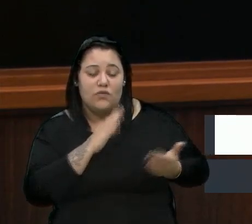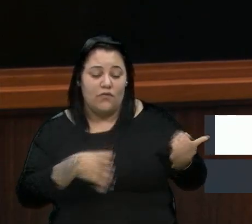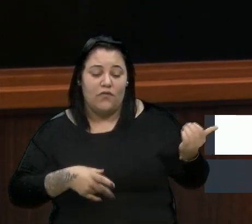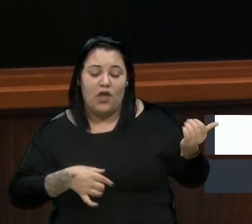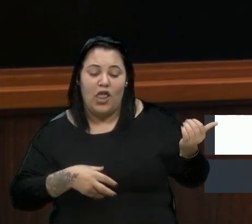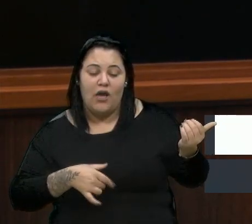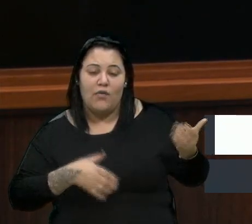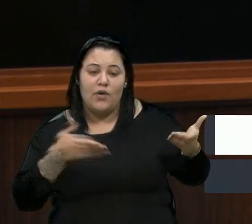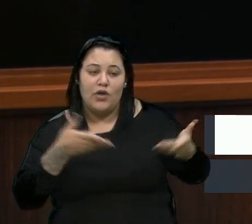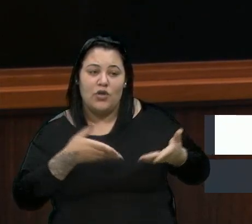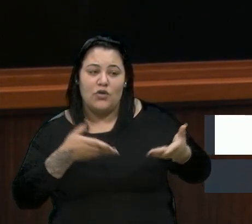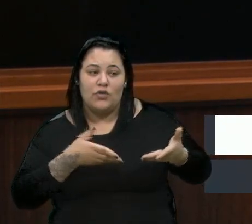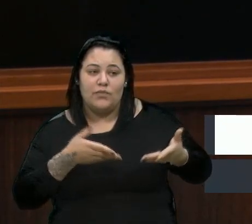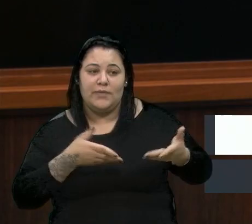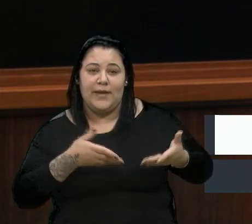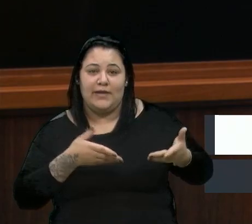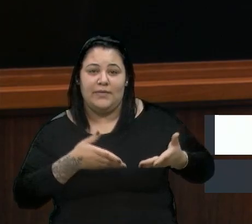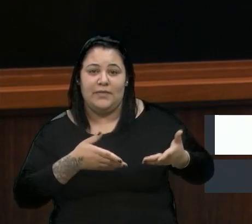Hoje é um compositor,